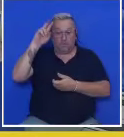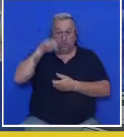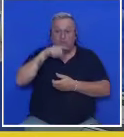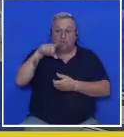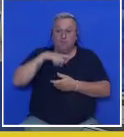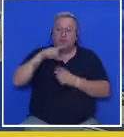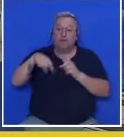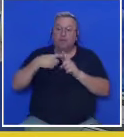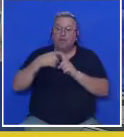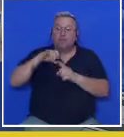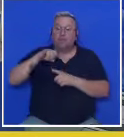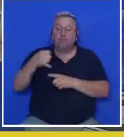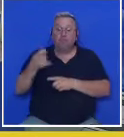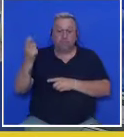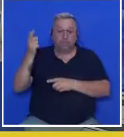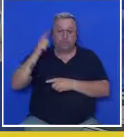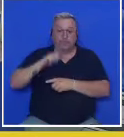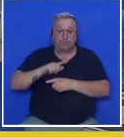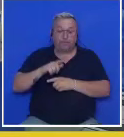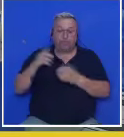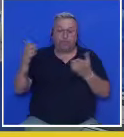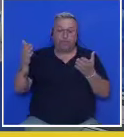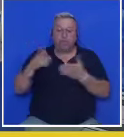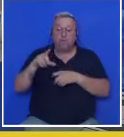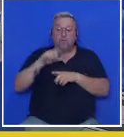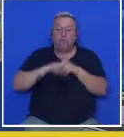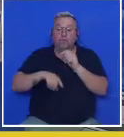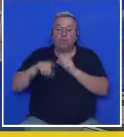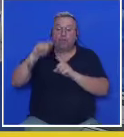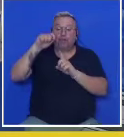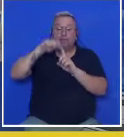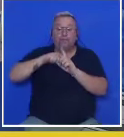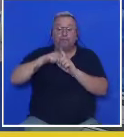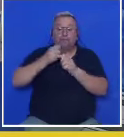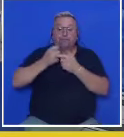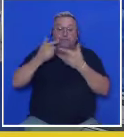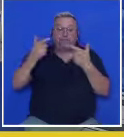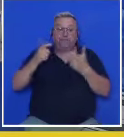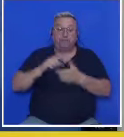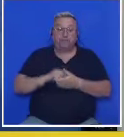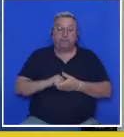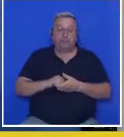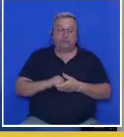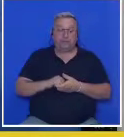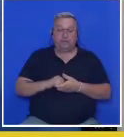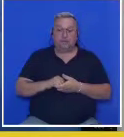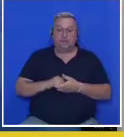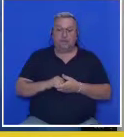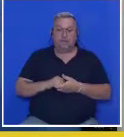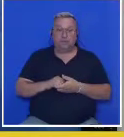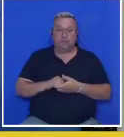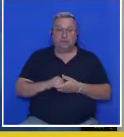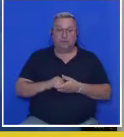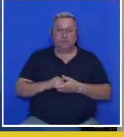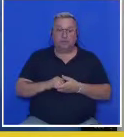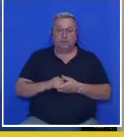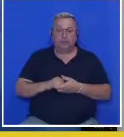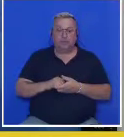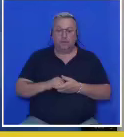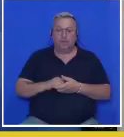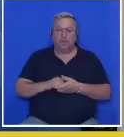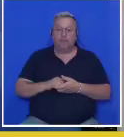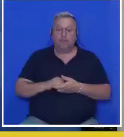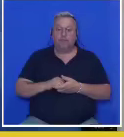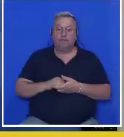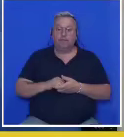que você tem mais uma chance de ganhar. Passaremos agora ao sorteio do mês da sorte. Bolas posicionadas. Aí está o globo número